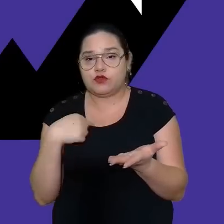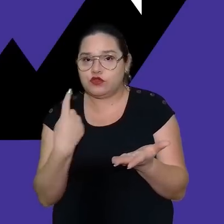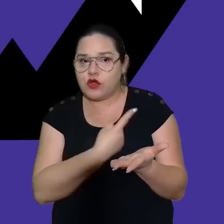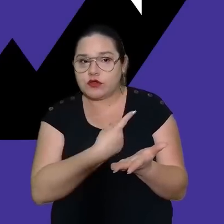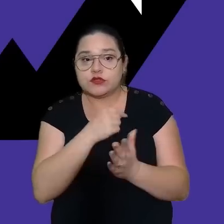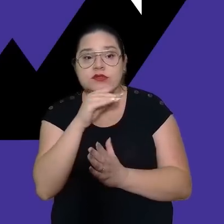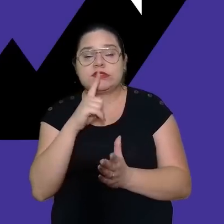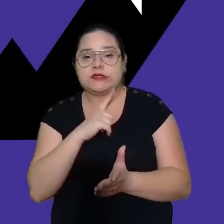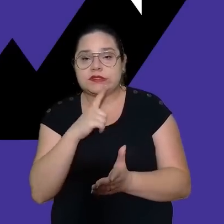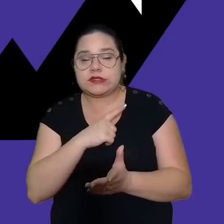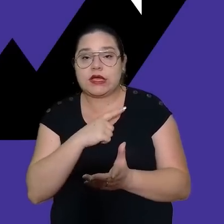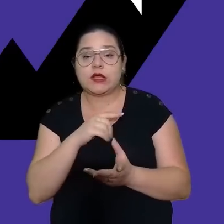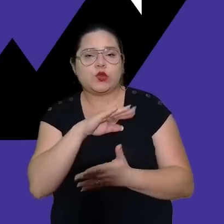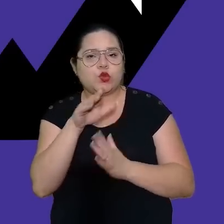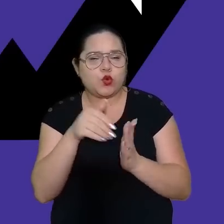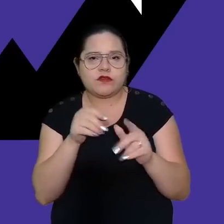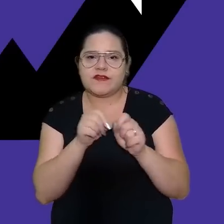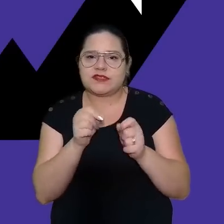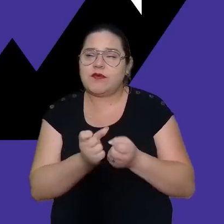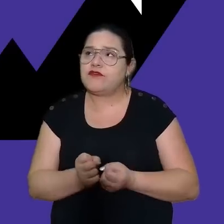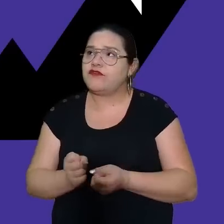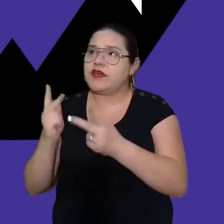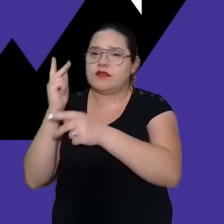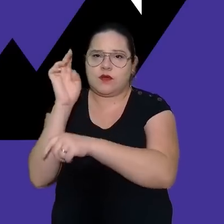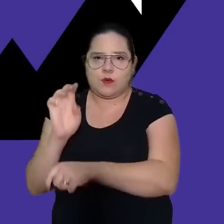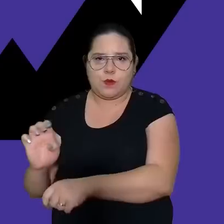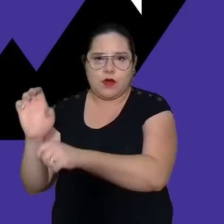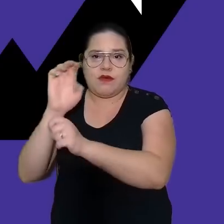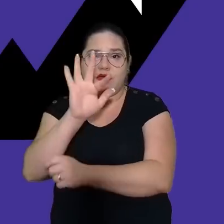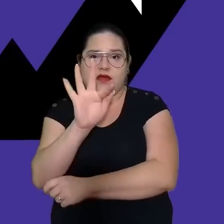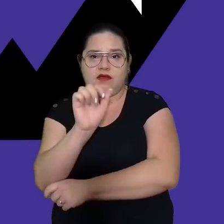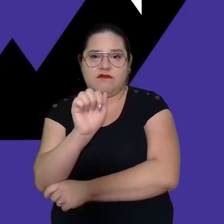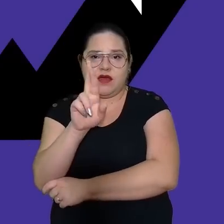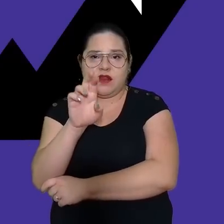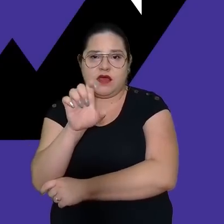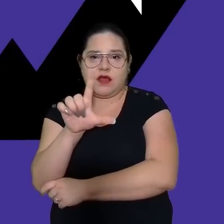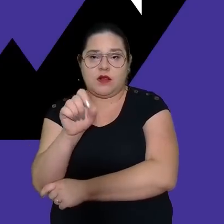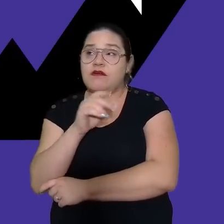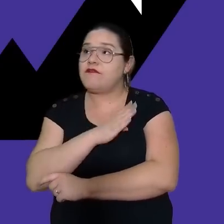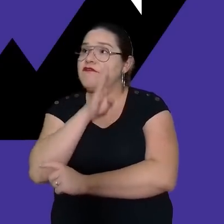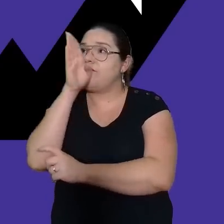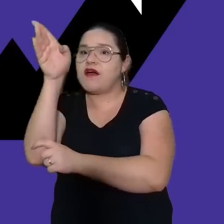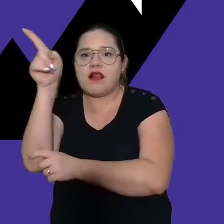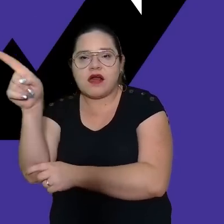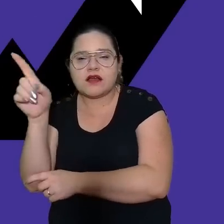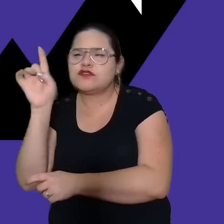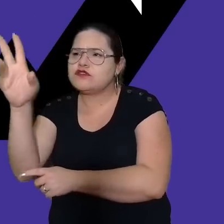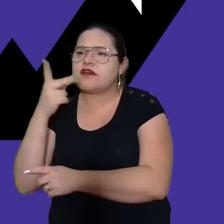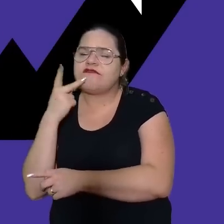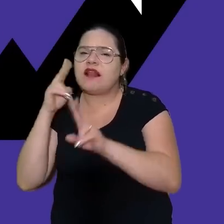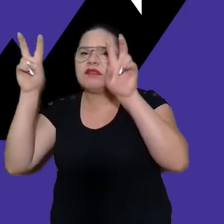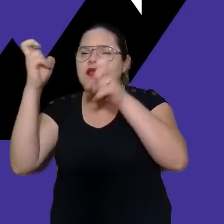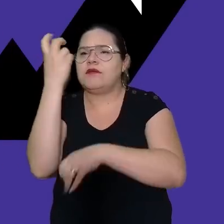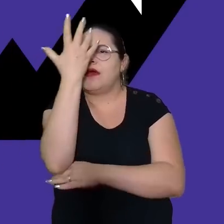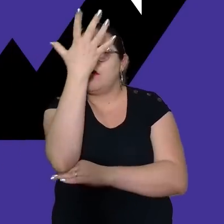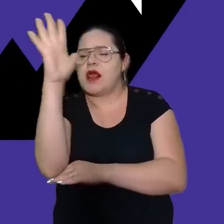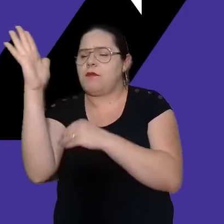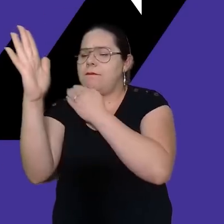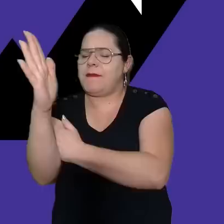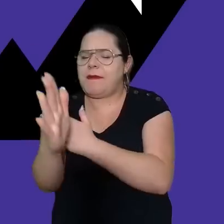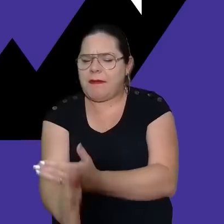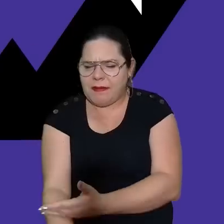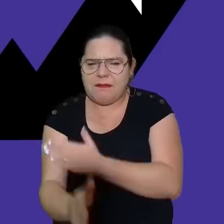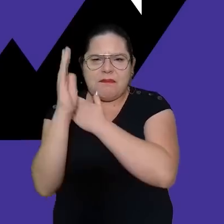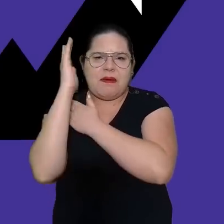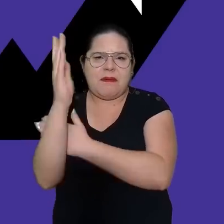industriais nós exportamos para a Europa, e quando nós vamos lá, só o que se fala é desmatamento, desmatamento, desmatamento. A gente tem que